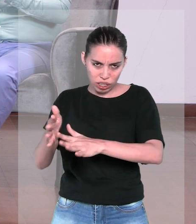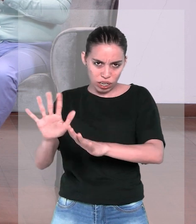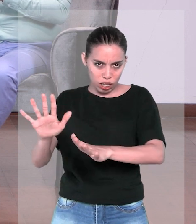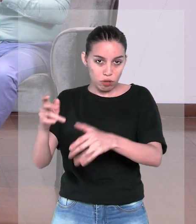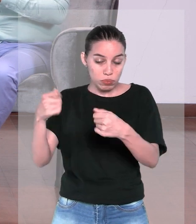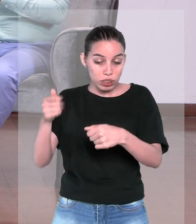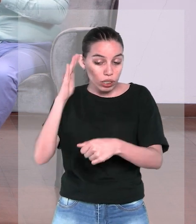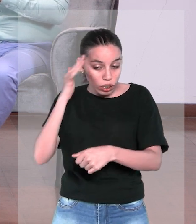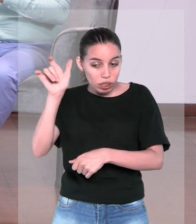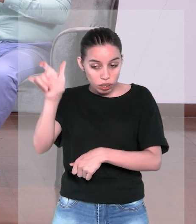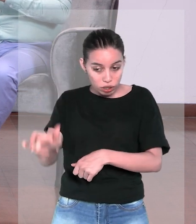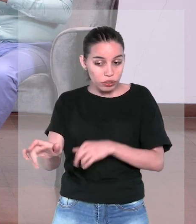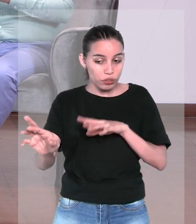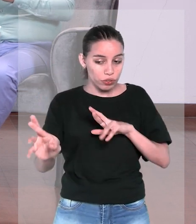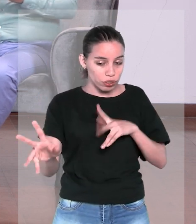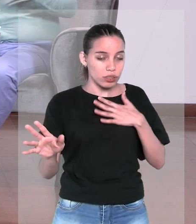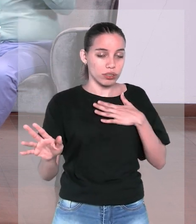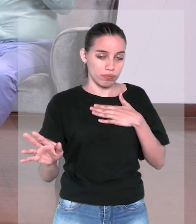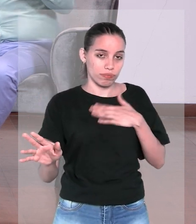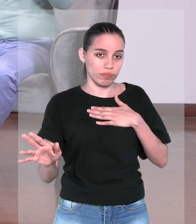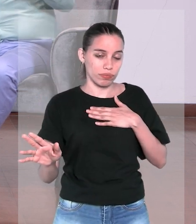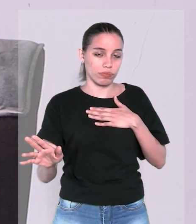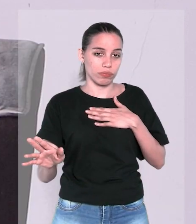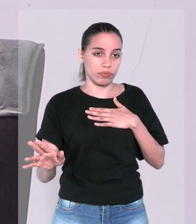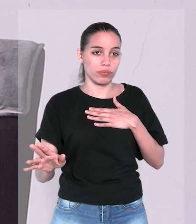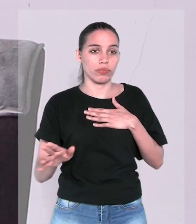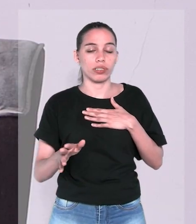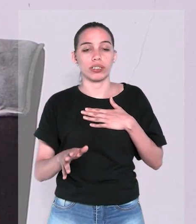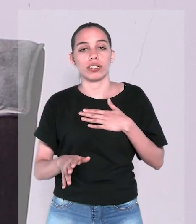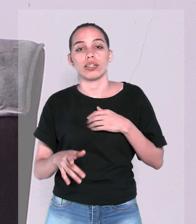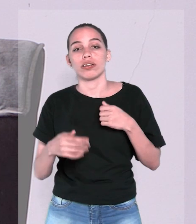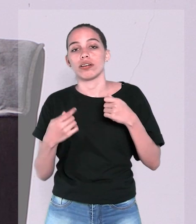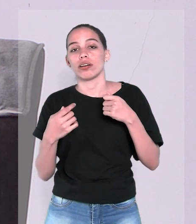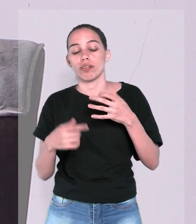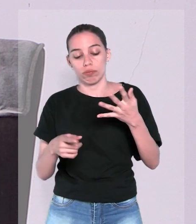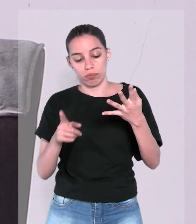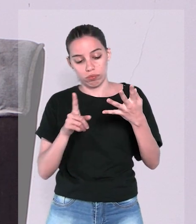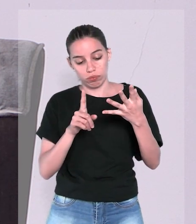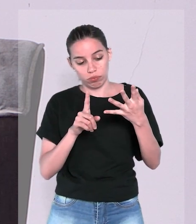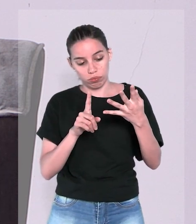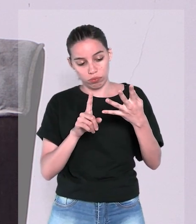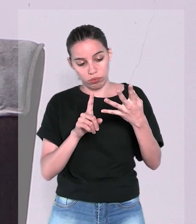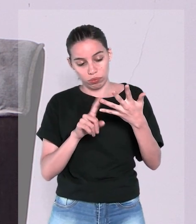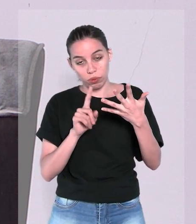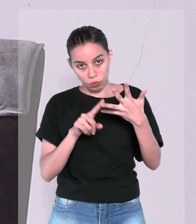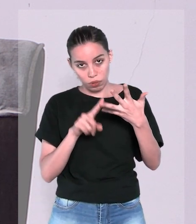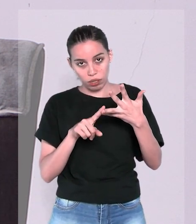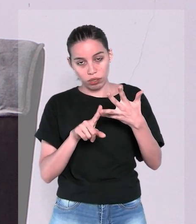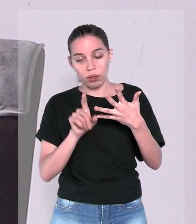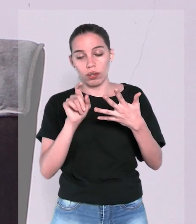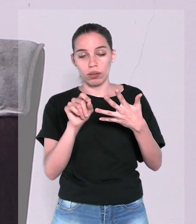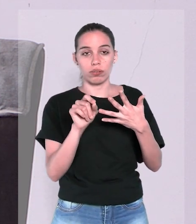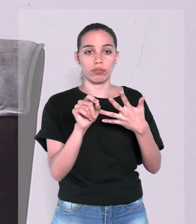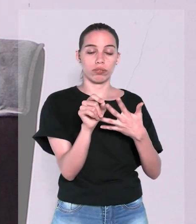ver com ancestralidade. Eu acredito que a gente precisa investir muito na ancestralidade,